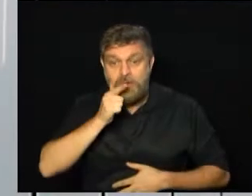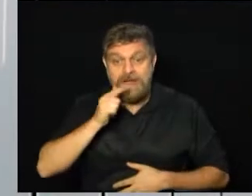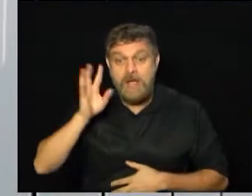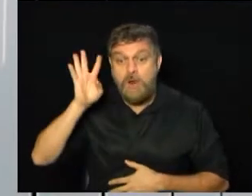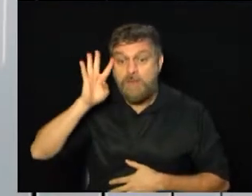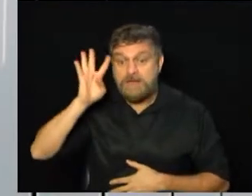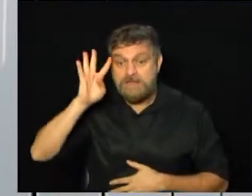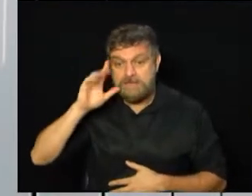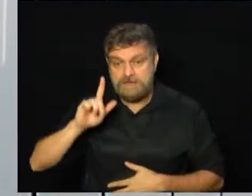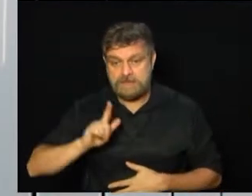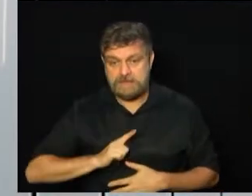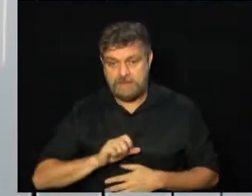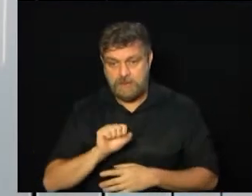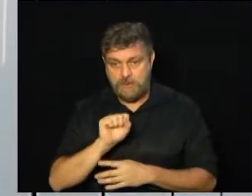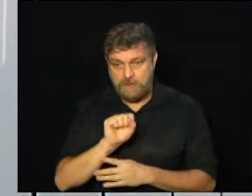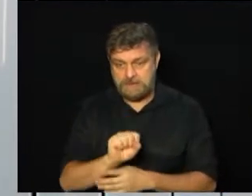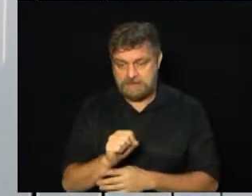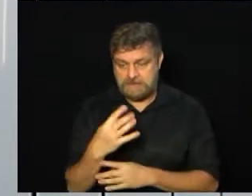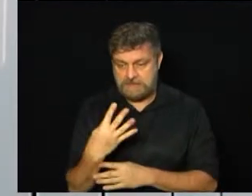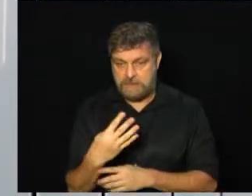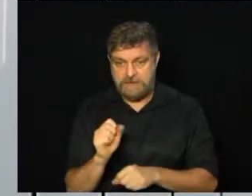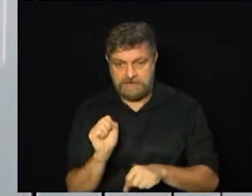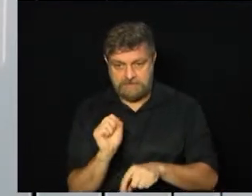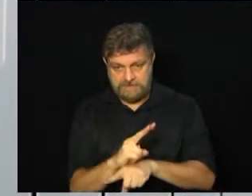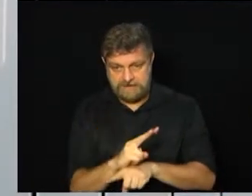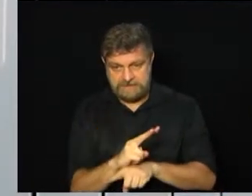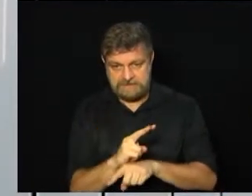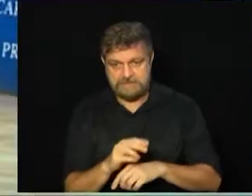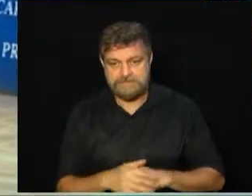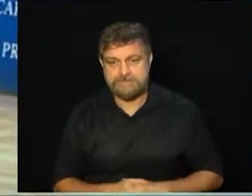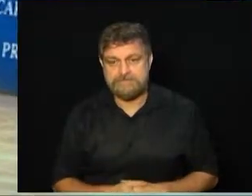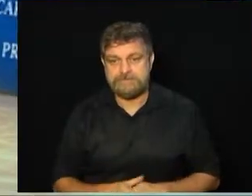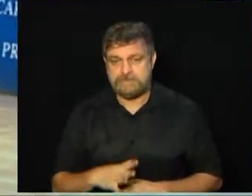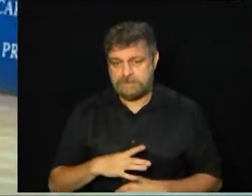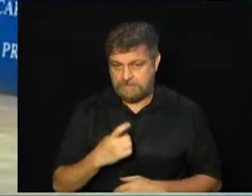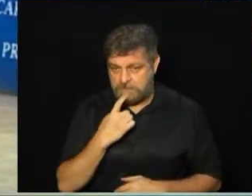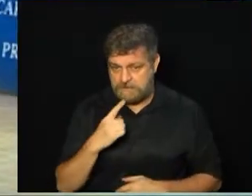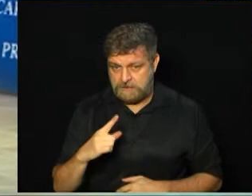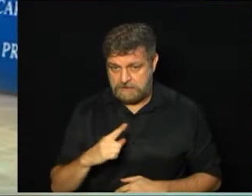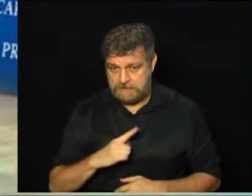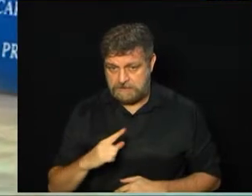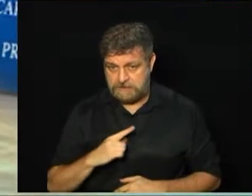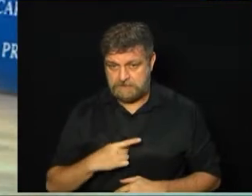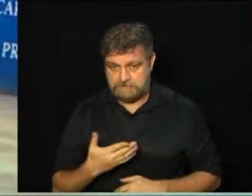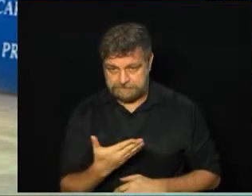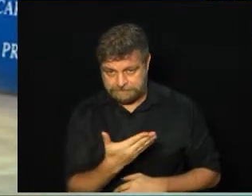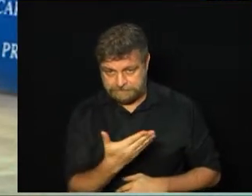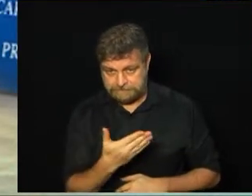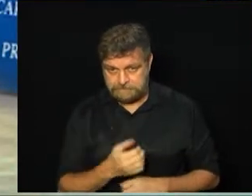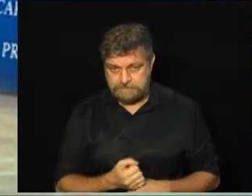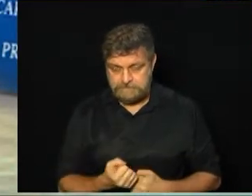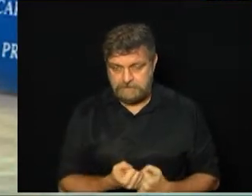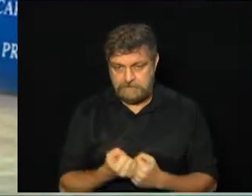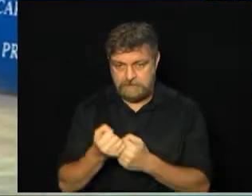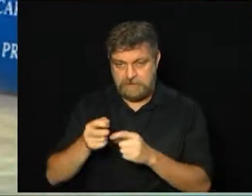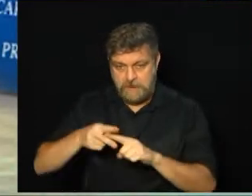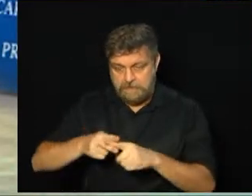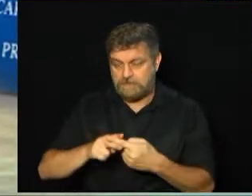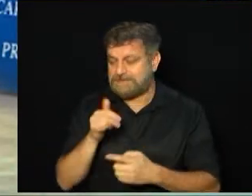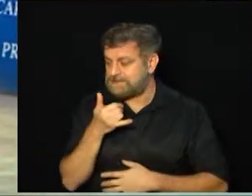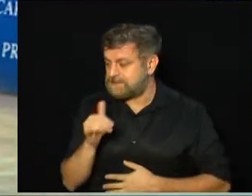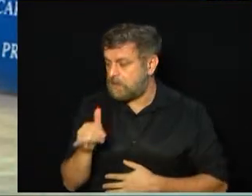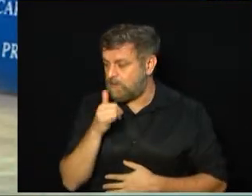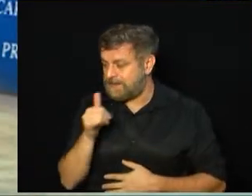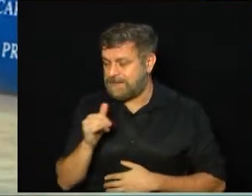quarta-feira oferece 84 vagas. Campinas tem vagas para auxiliar de manutenção elétrica